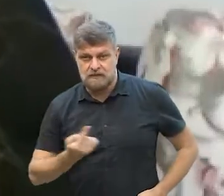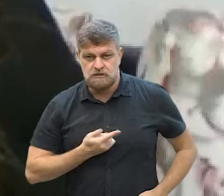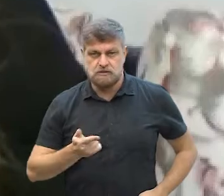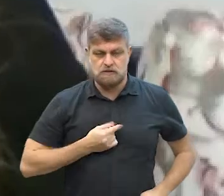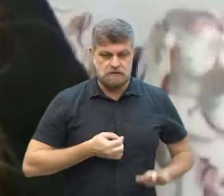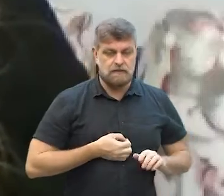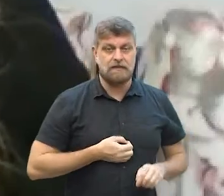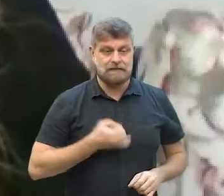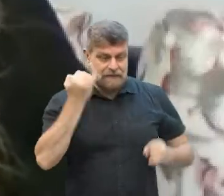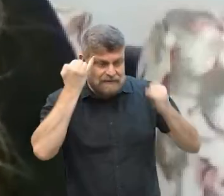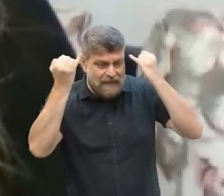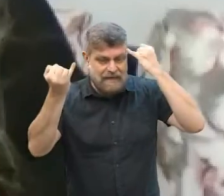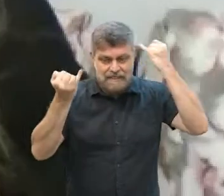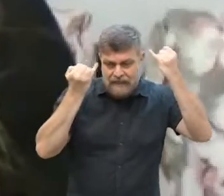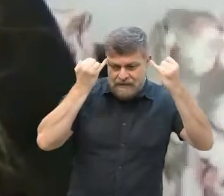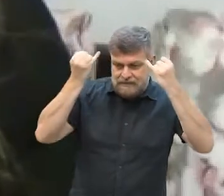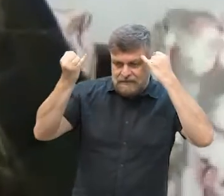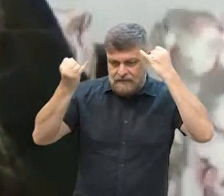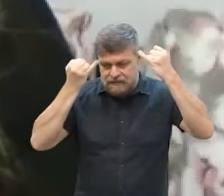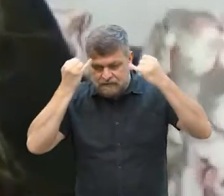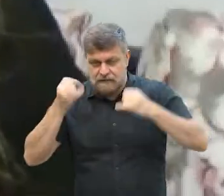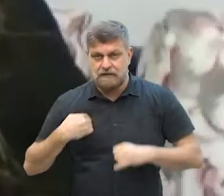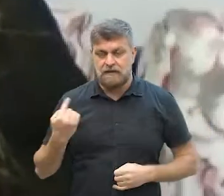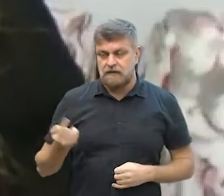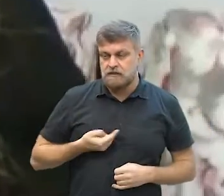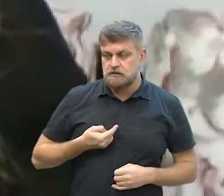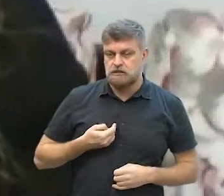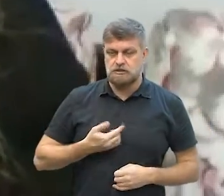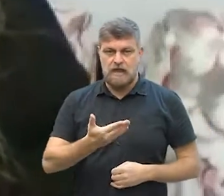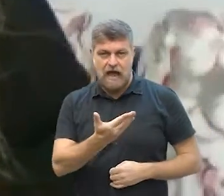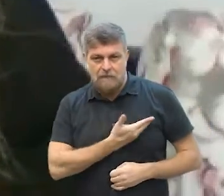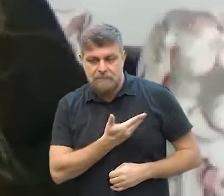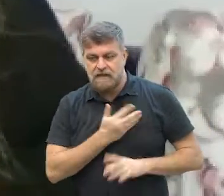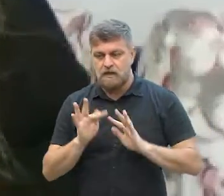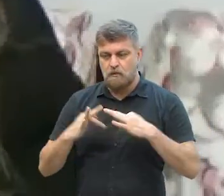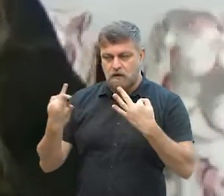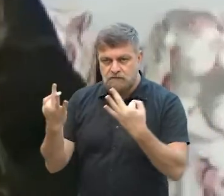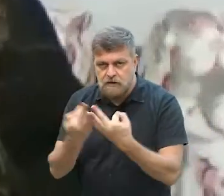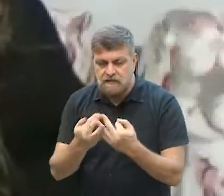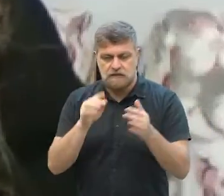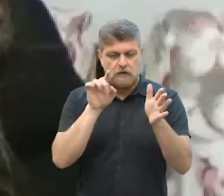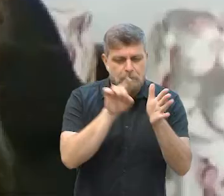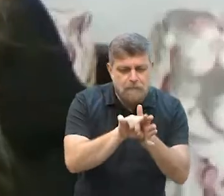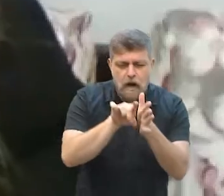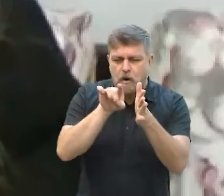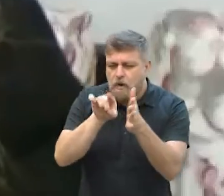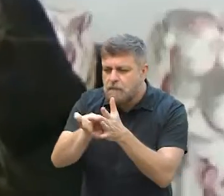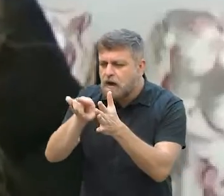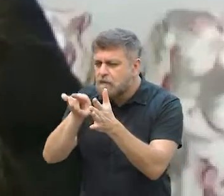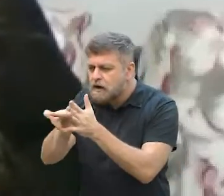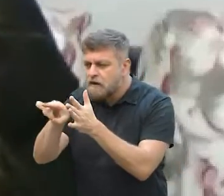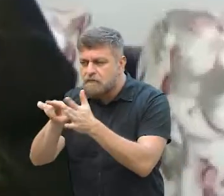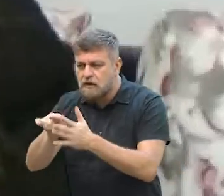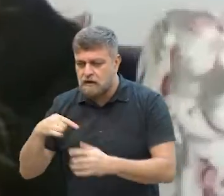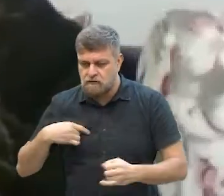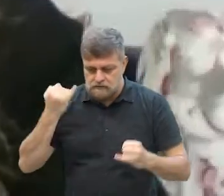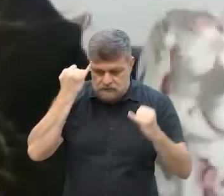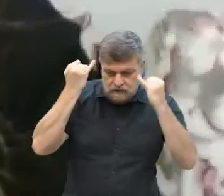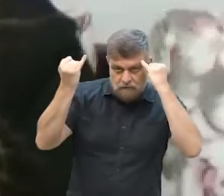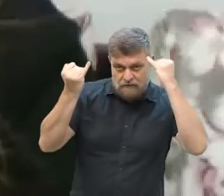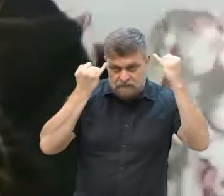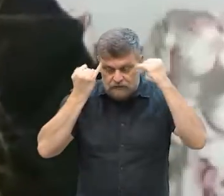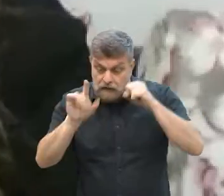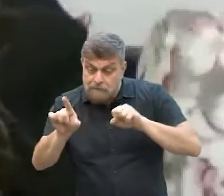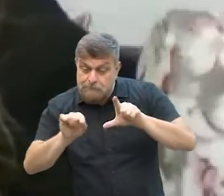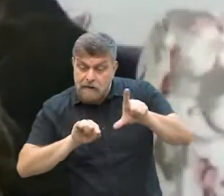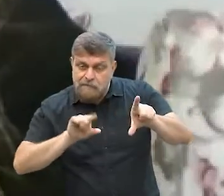várias ideias e consultamos amigos, familiares, com quais os produtos que a gente tinha de ideias